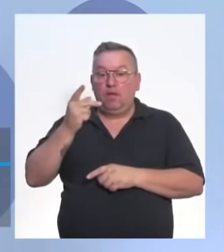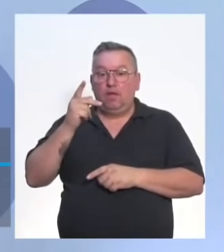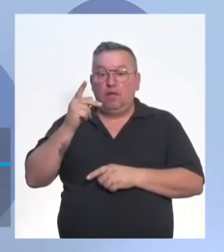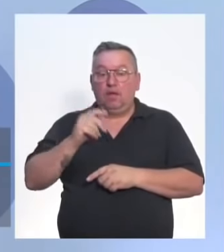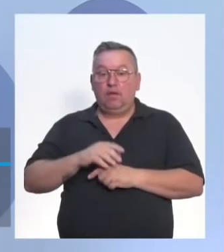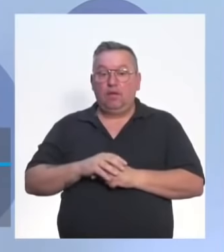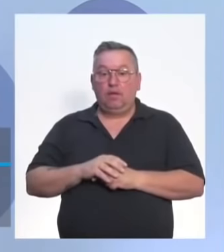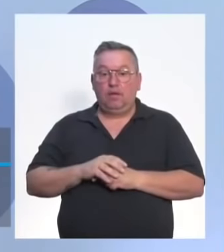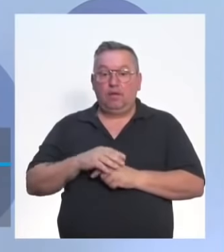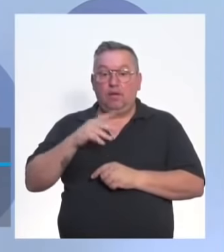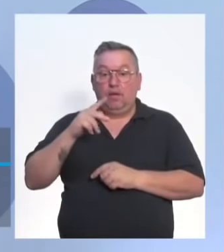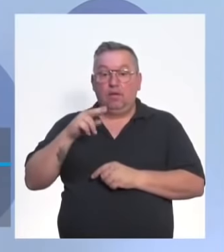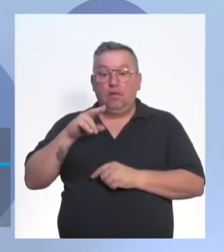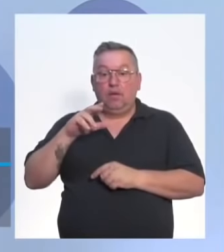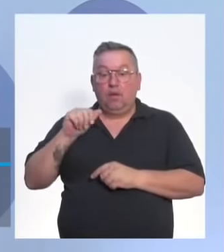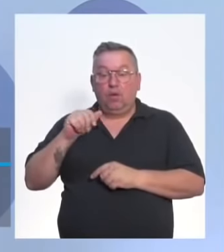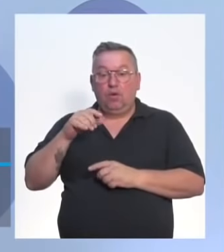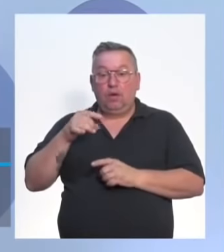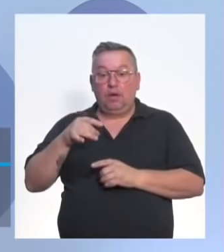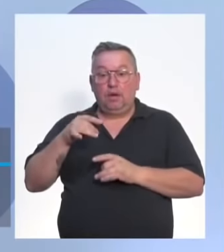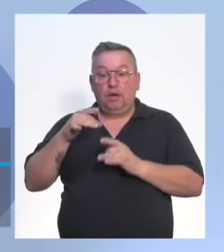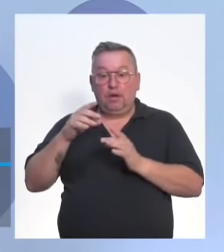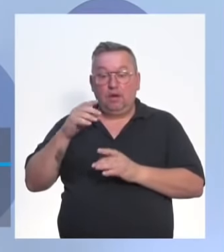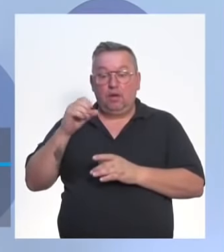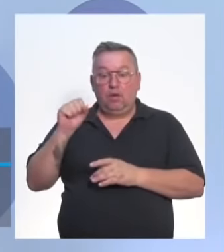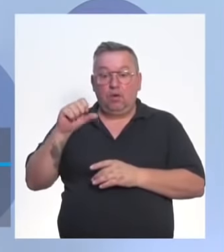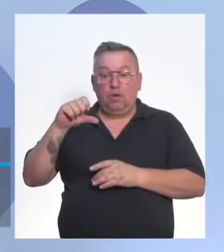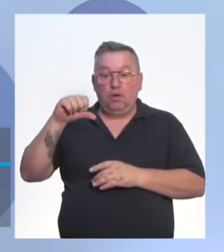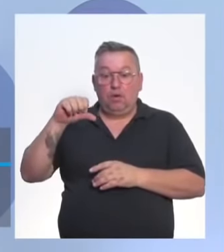ó. Paulo gastaria R$